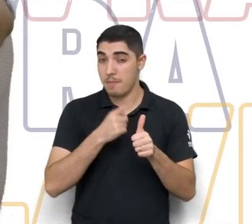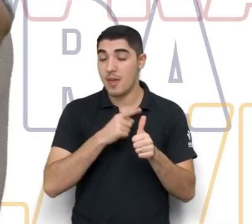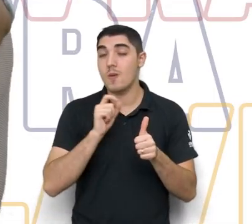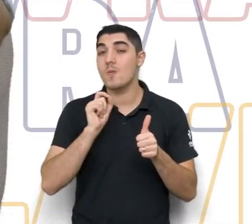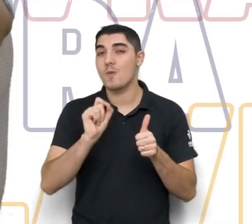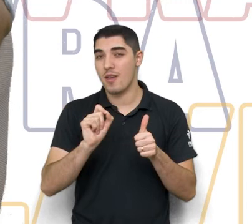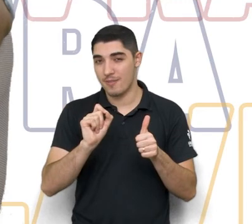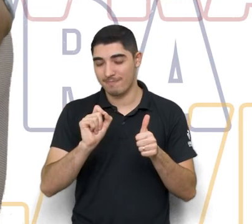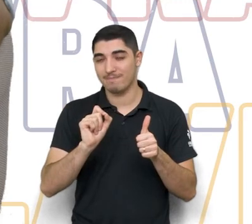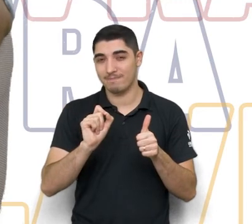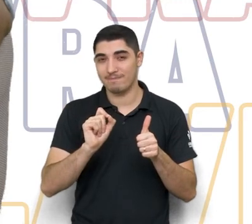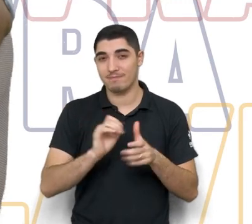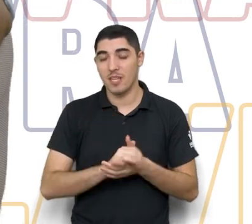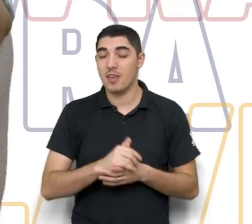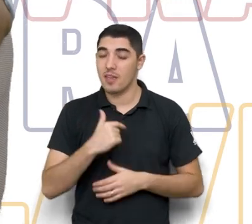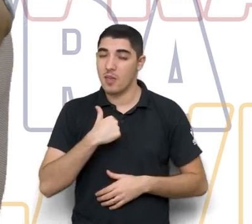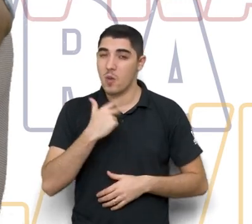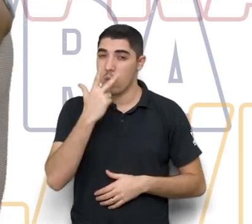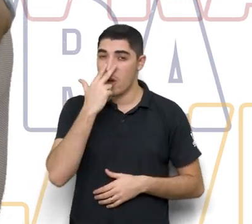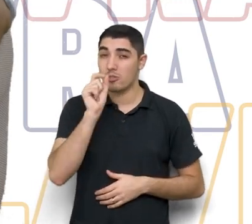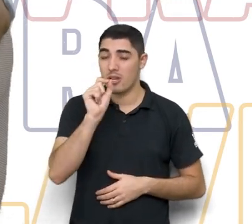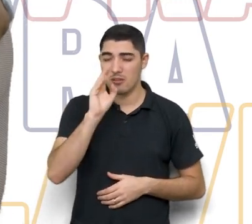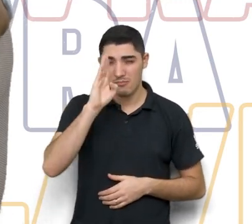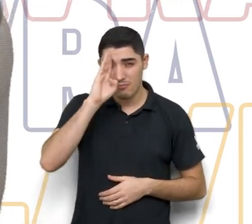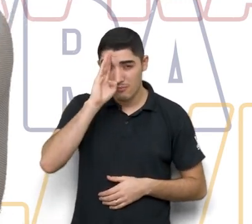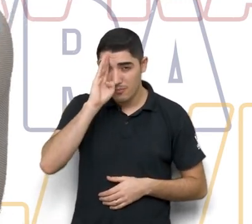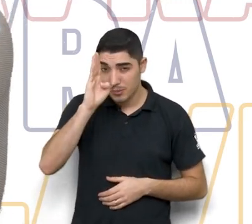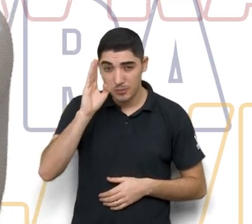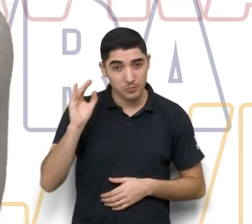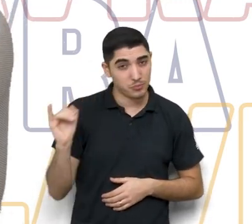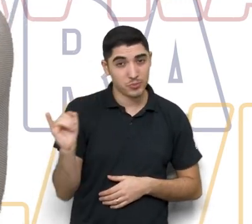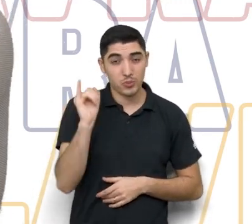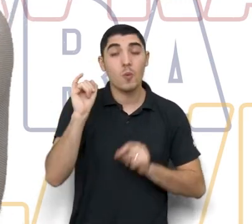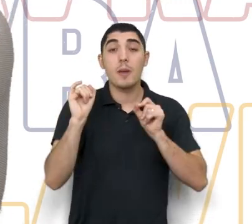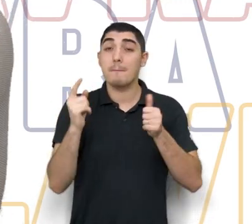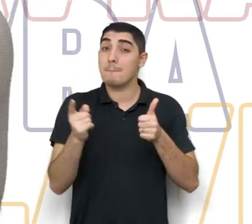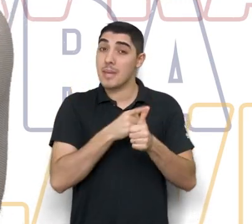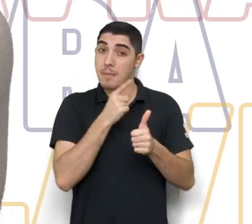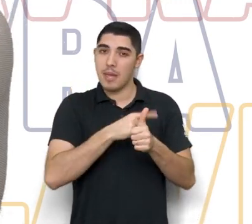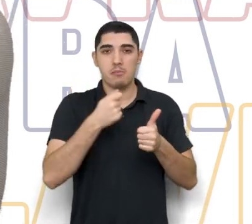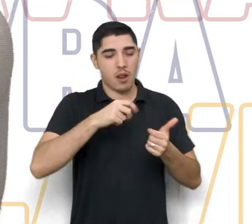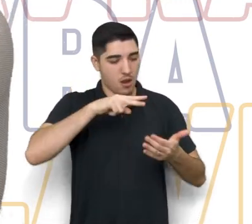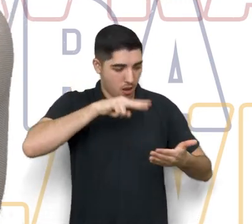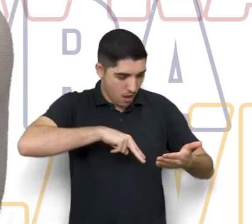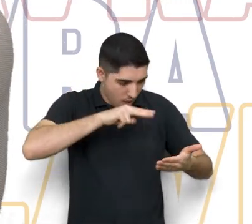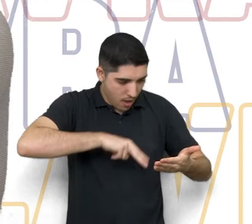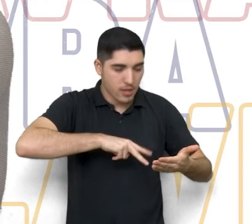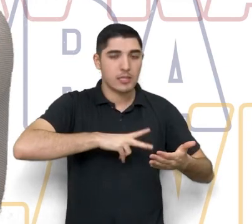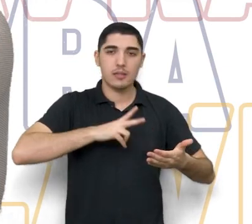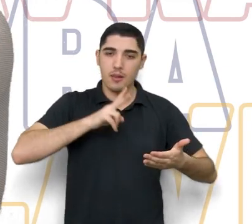lugar, eu acho que é fundamentalmente necessário ler.